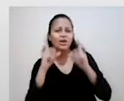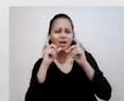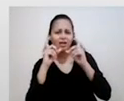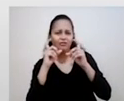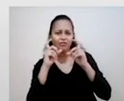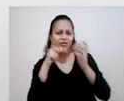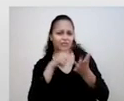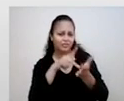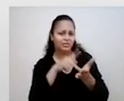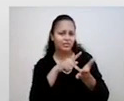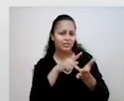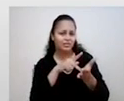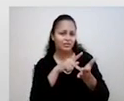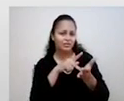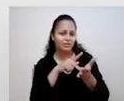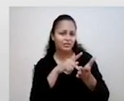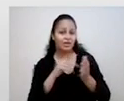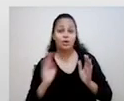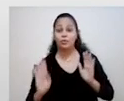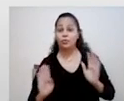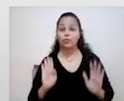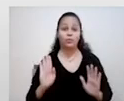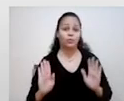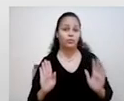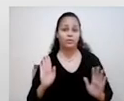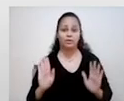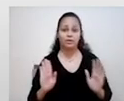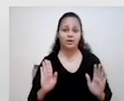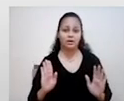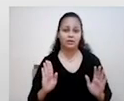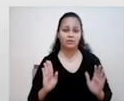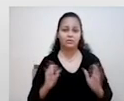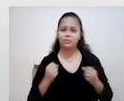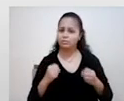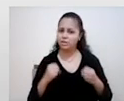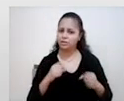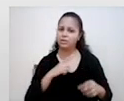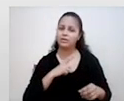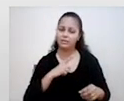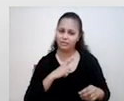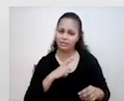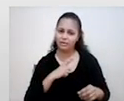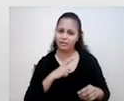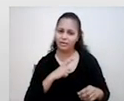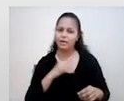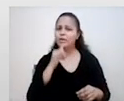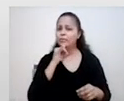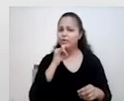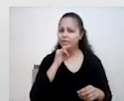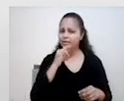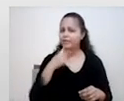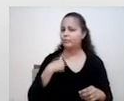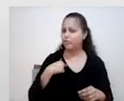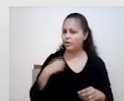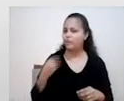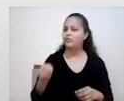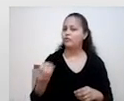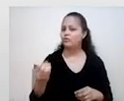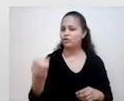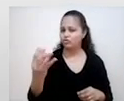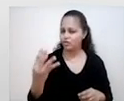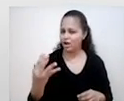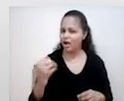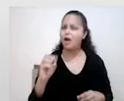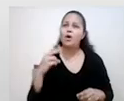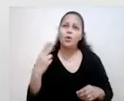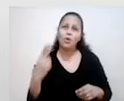real? Então, que cuidados que eu devo ter? Ficar colocando que eu vou viajar, ou mostrando, né, coisas de valor na minha